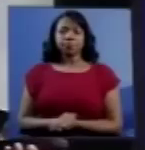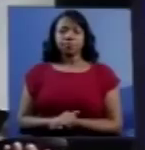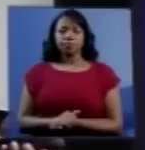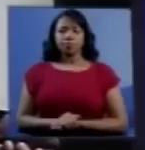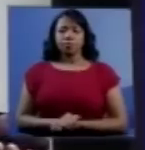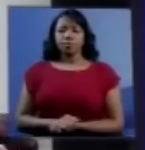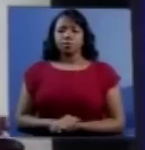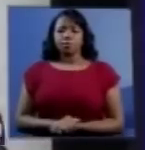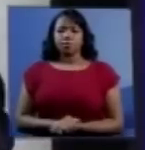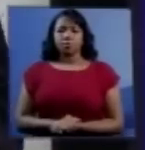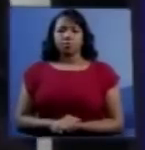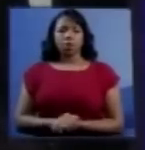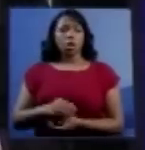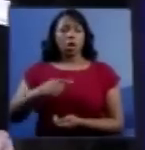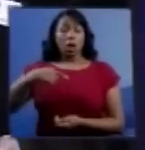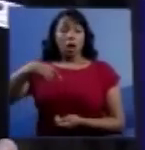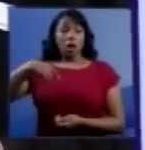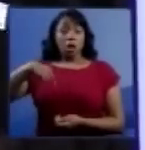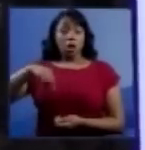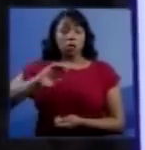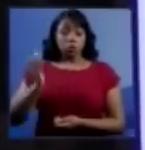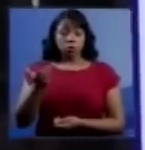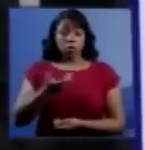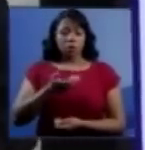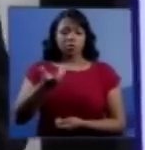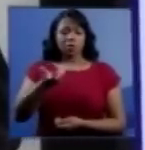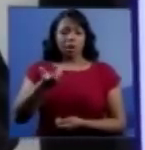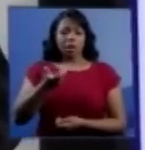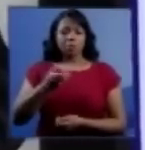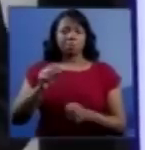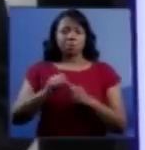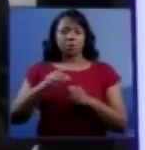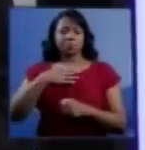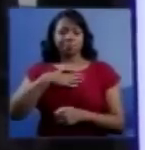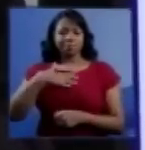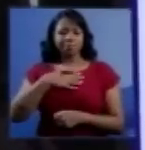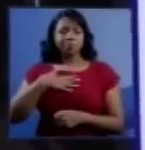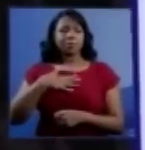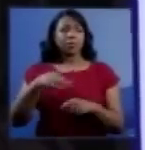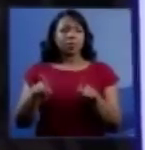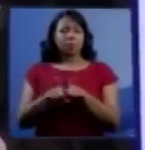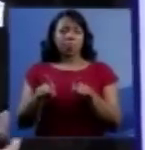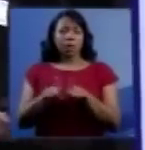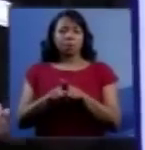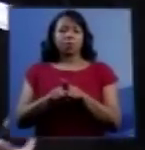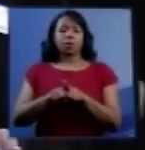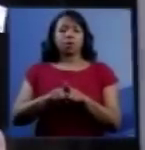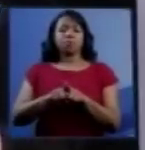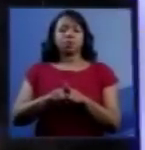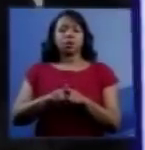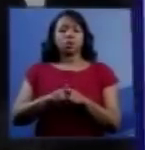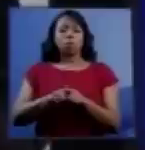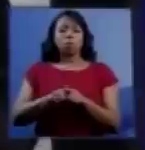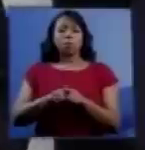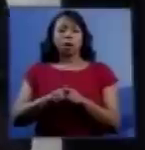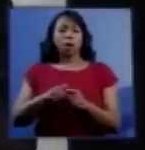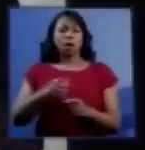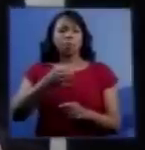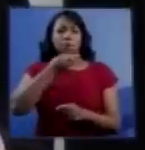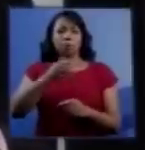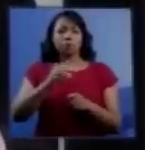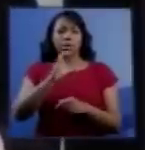brasileira e nós queremos fazer a nossa consideração também a partir daquela perspectiva